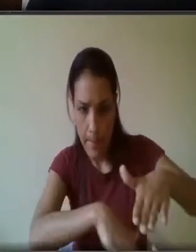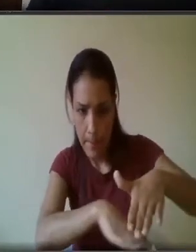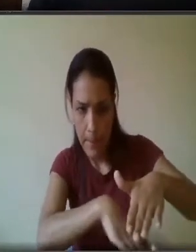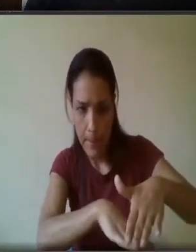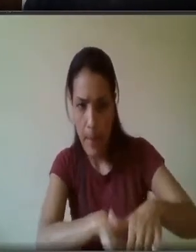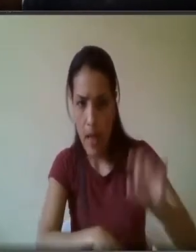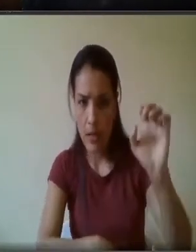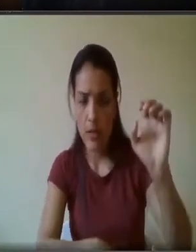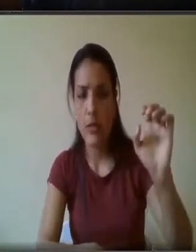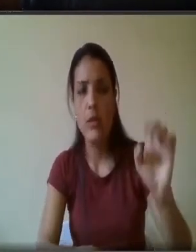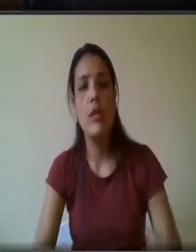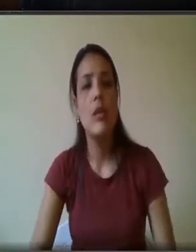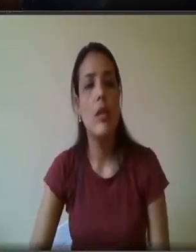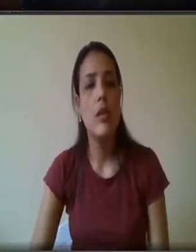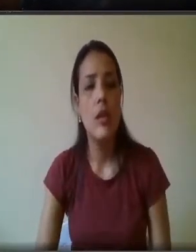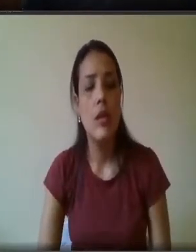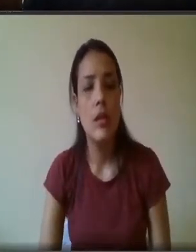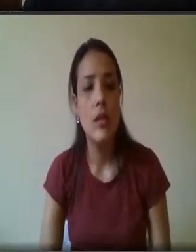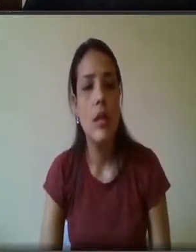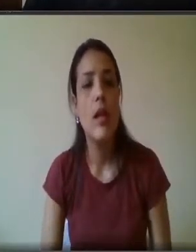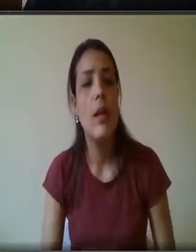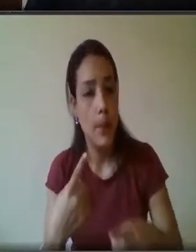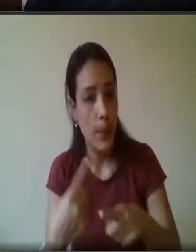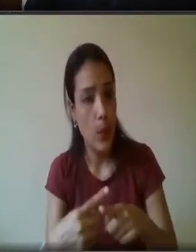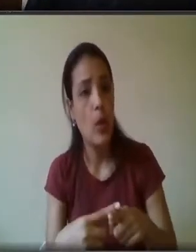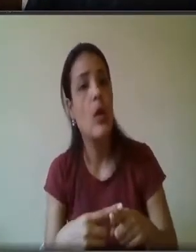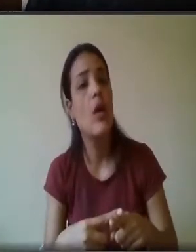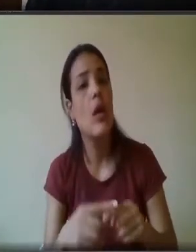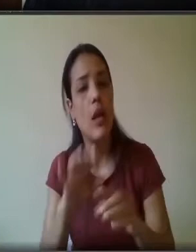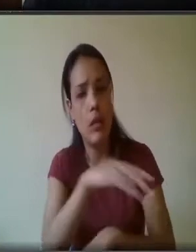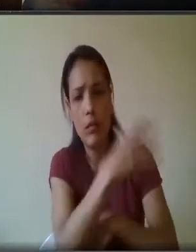está sofrendo alguma alteração para o homem e isso já foi